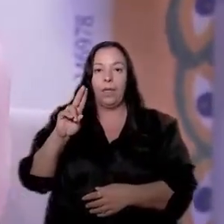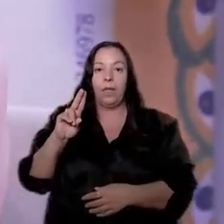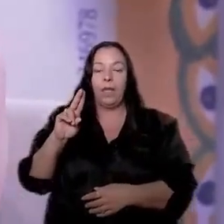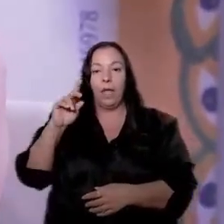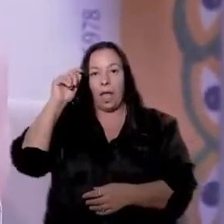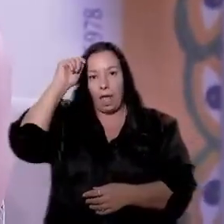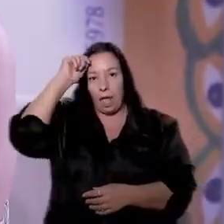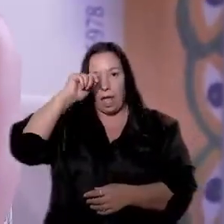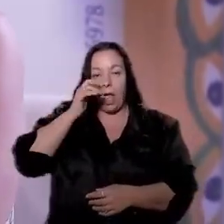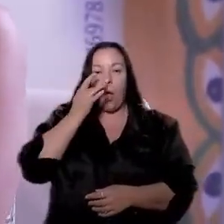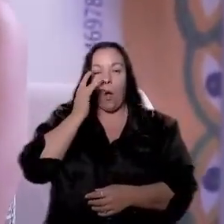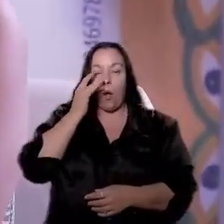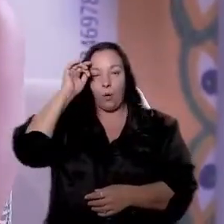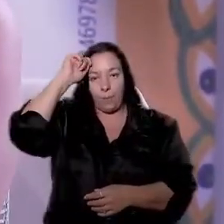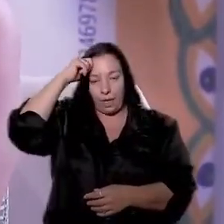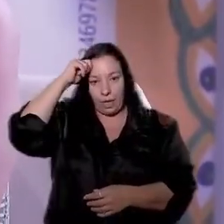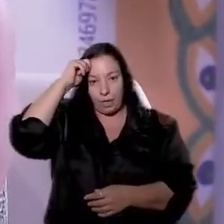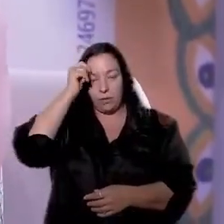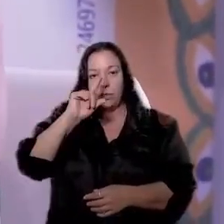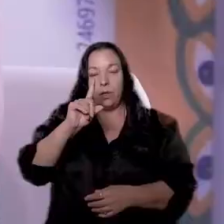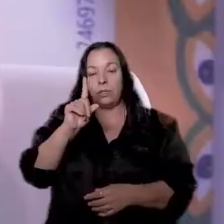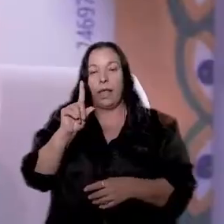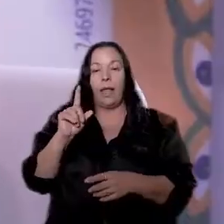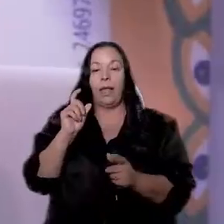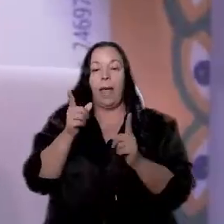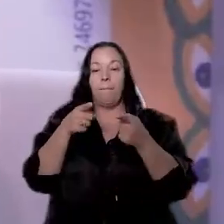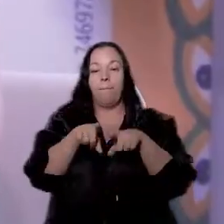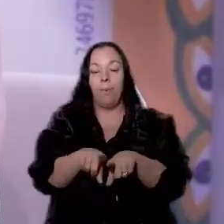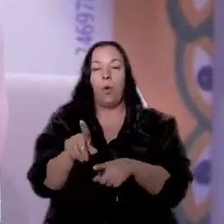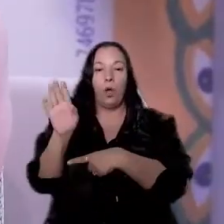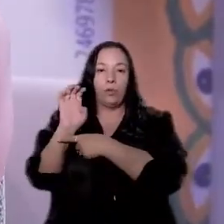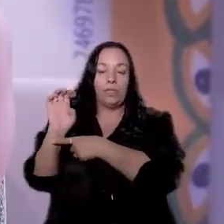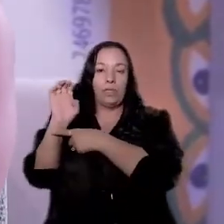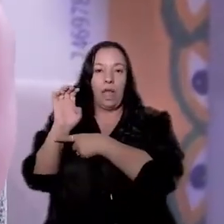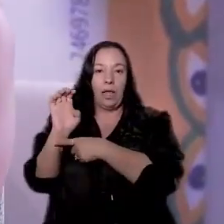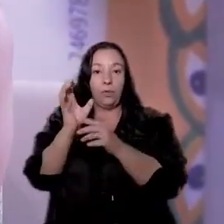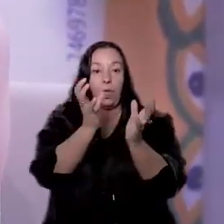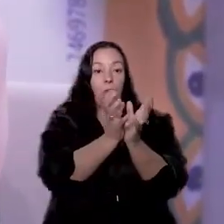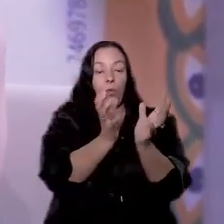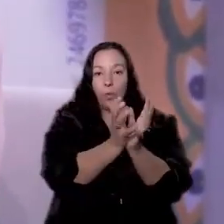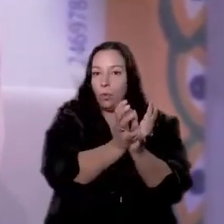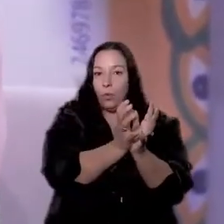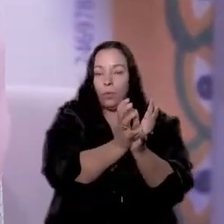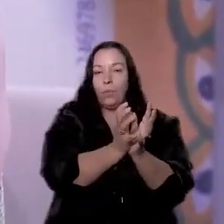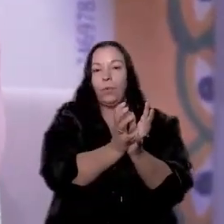falado. Também, no canto inferior direito do vídeo, lê-se Terceiro Flip Paracatu.